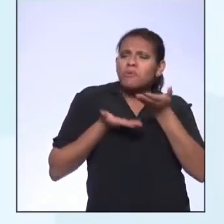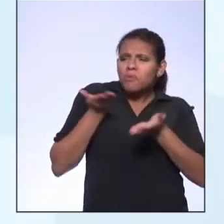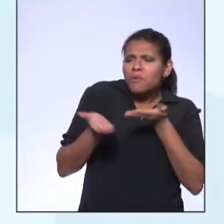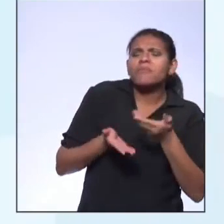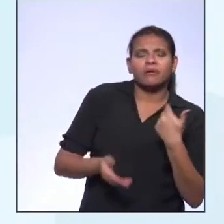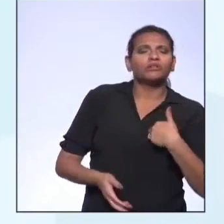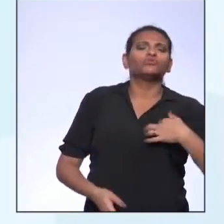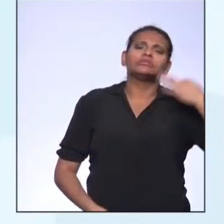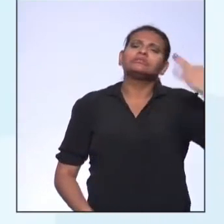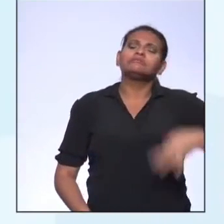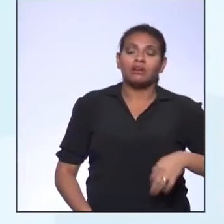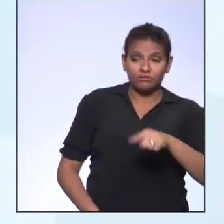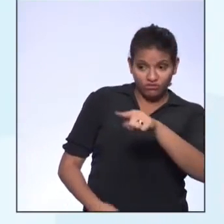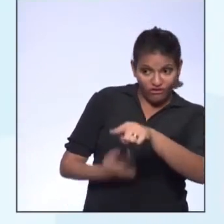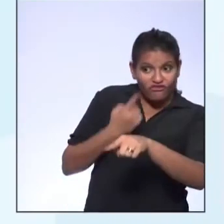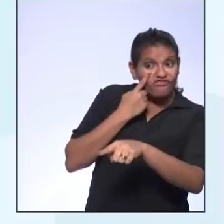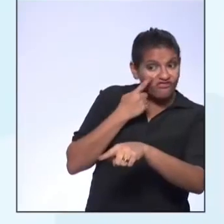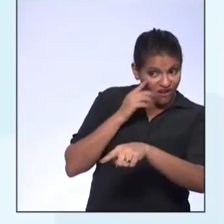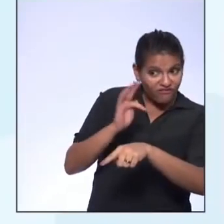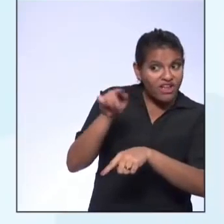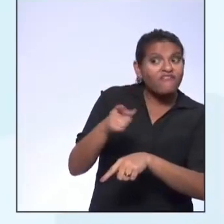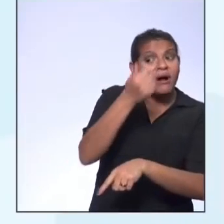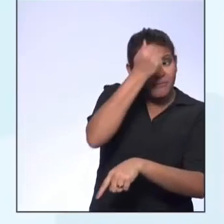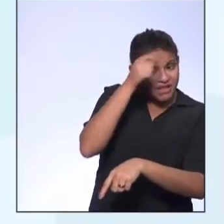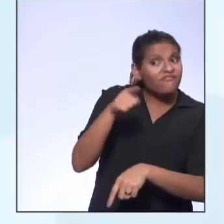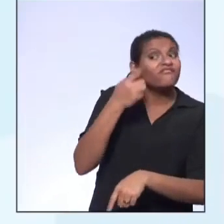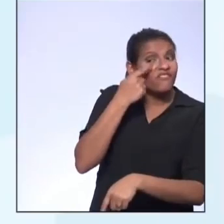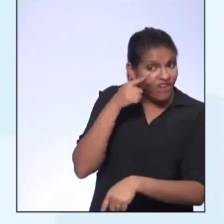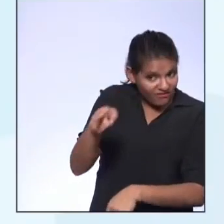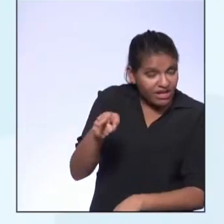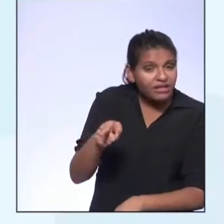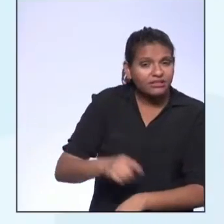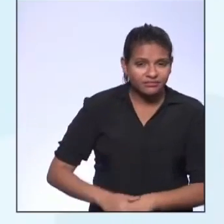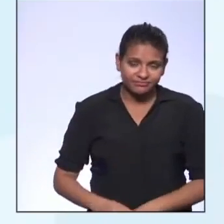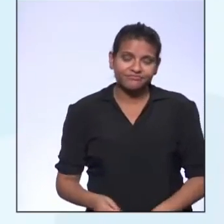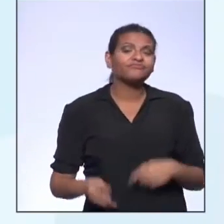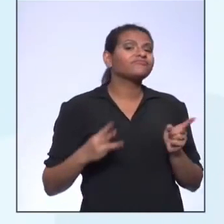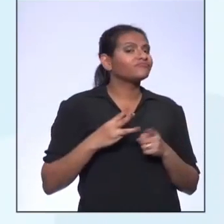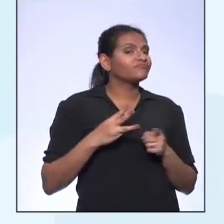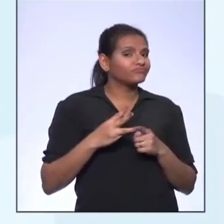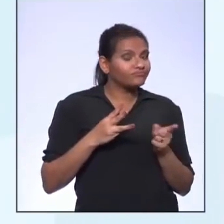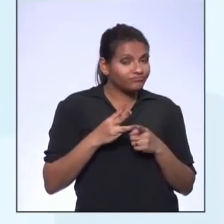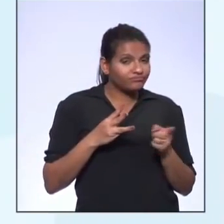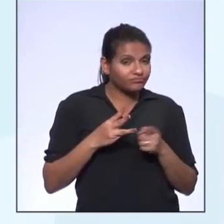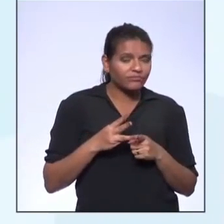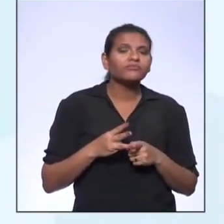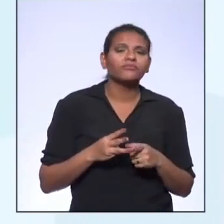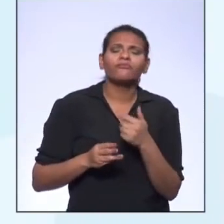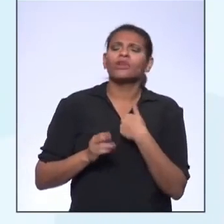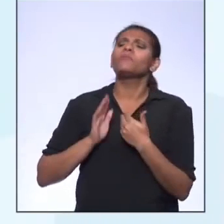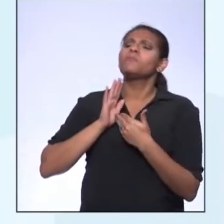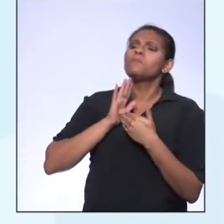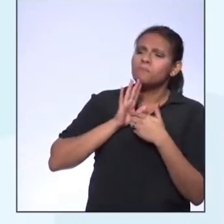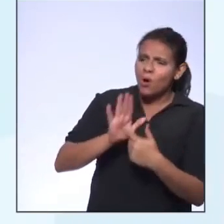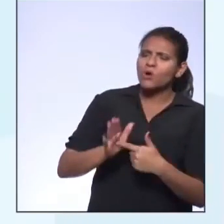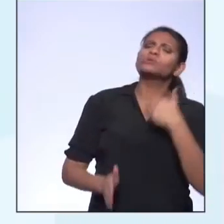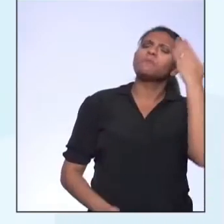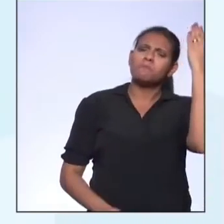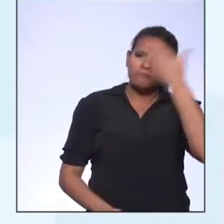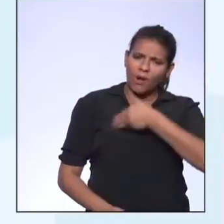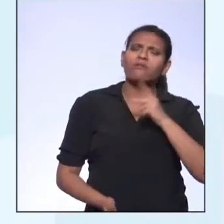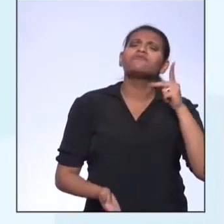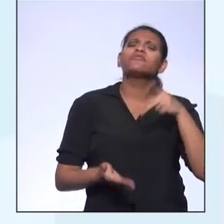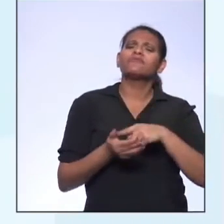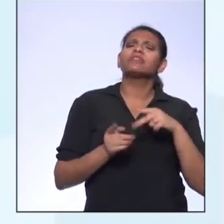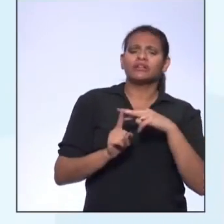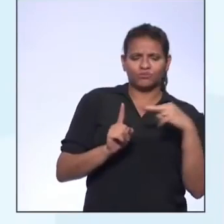se arrepender por não tê-lo ouvido. Apresenta situações concretas e defende seu ponto